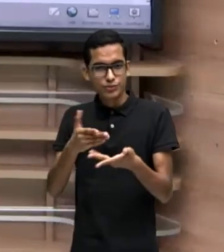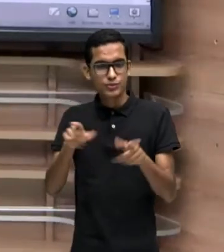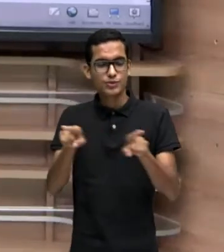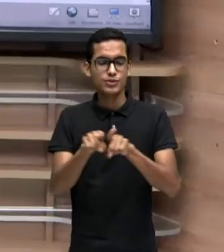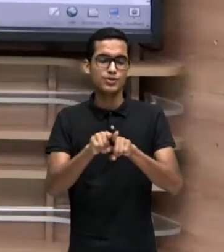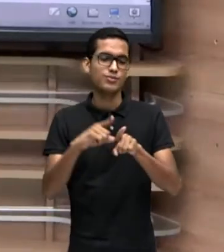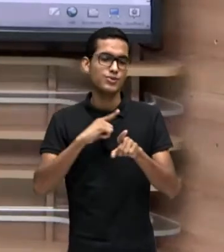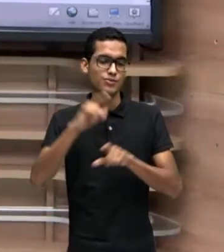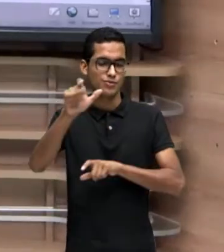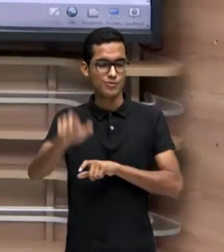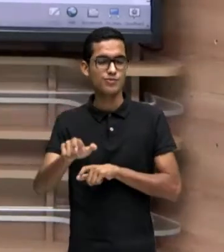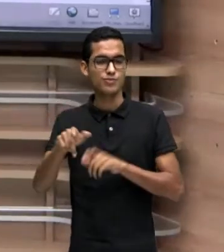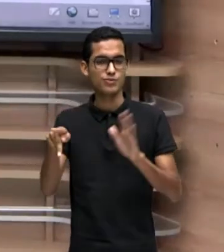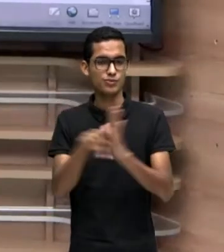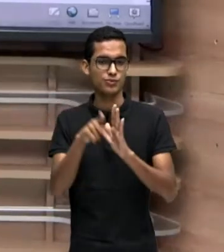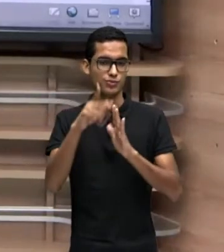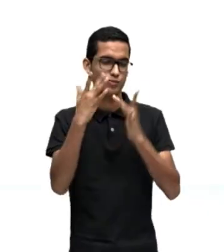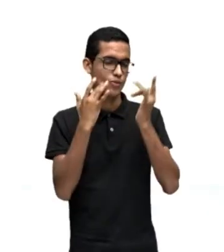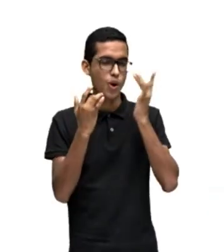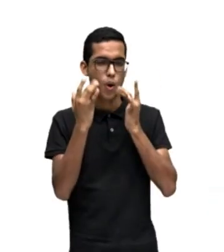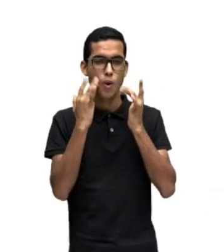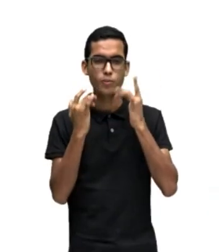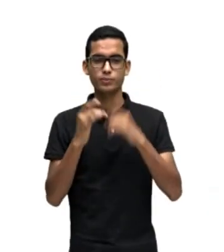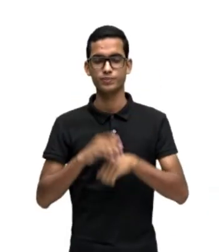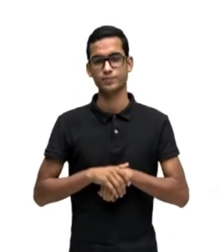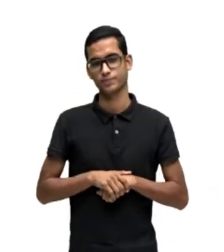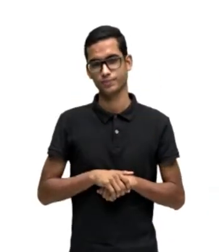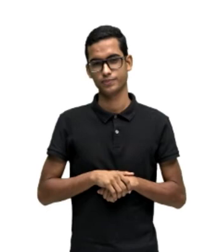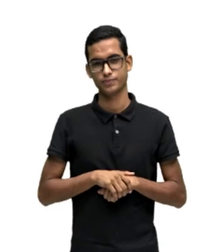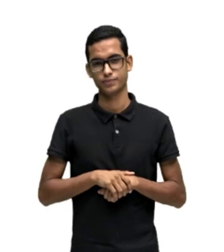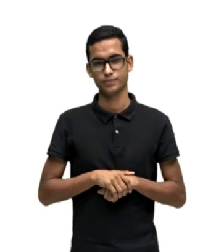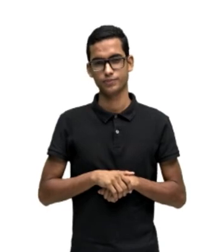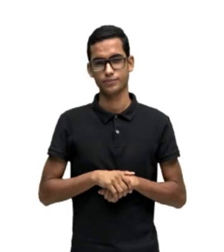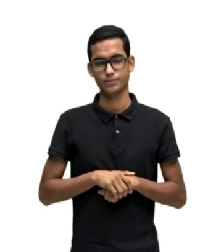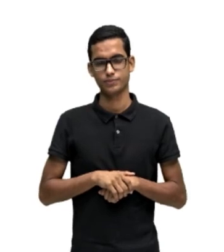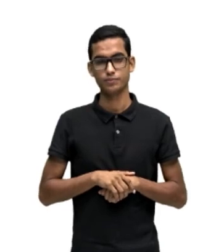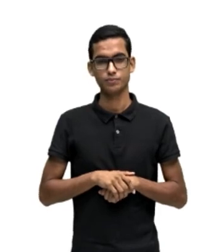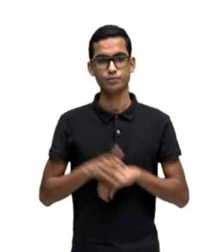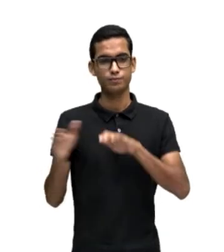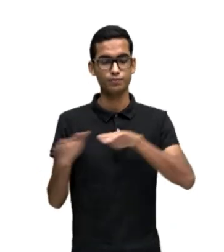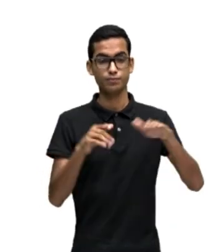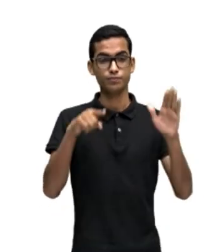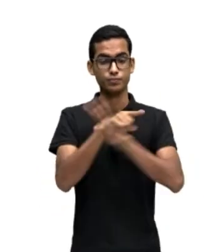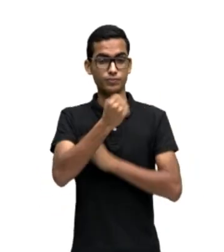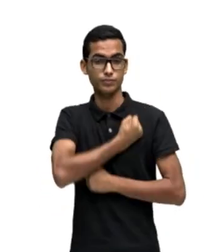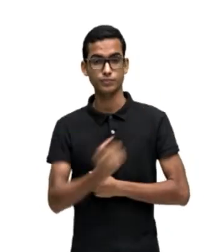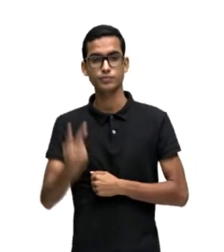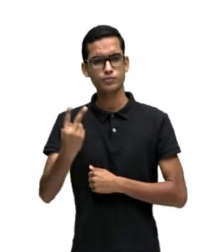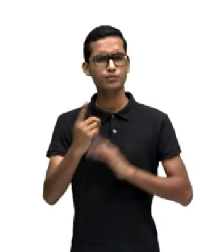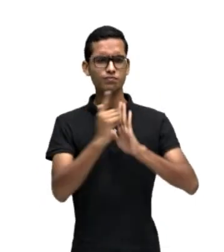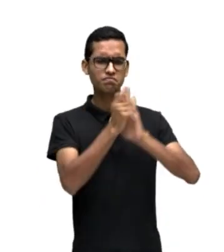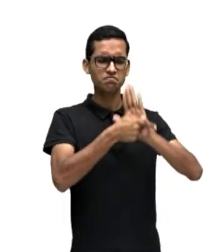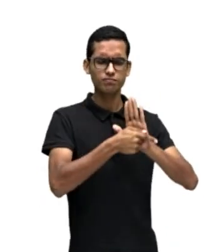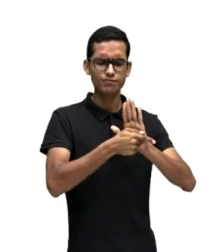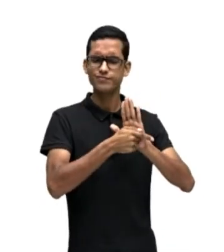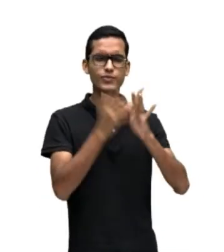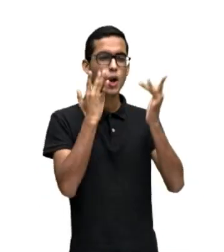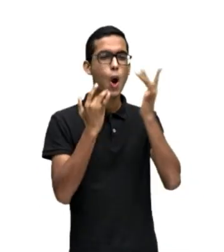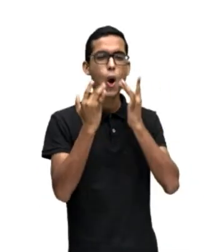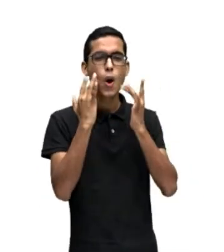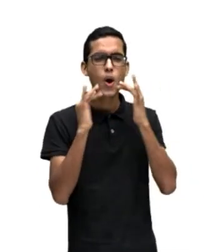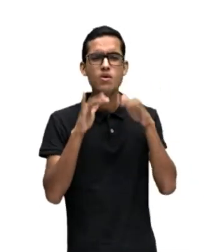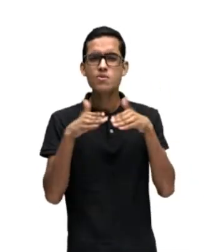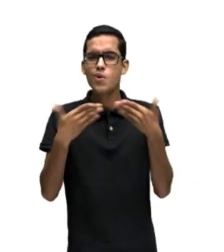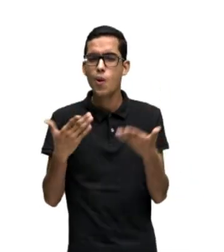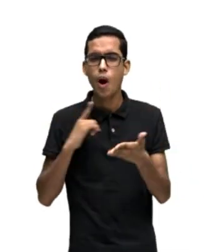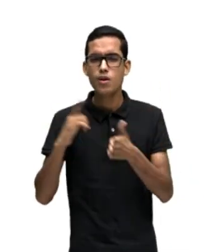personagem. E a nossa segunda questão? Que gênero é esse, né? Que o enredo se baseia principalmente em